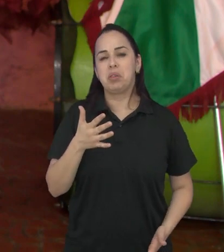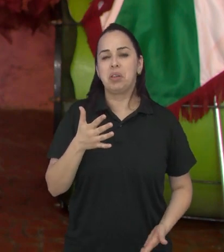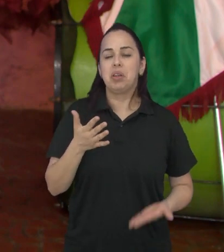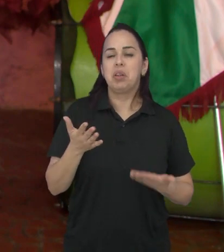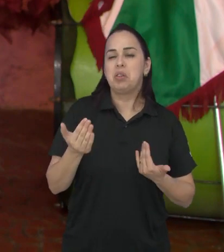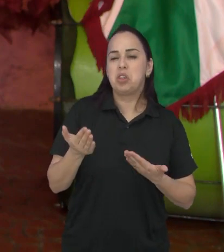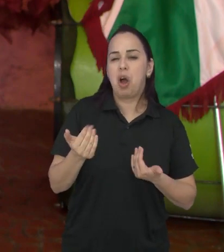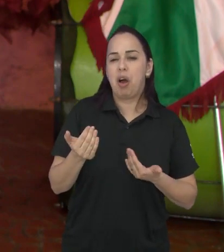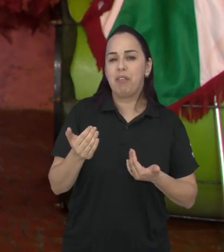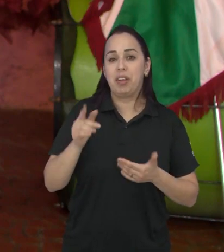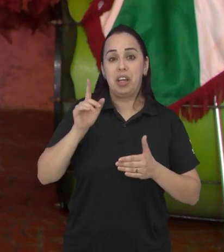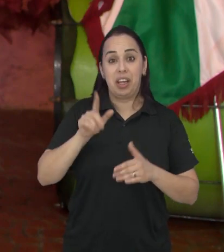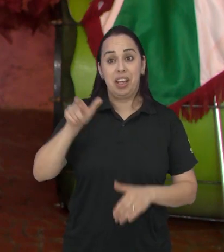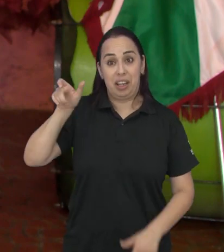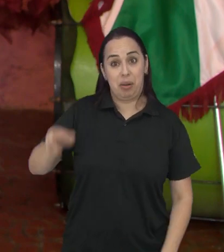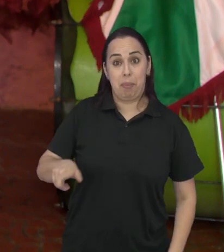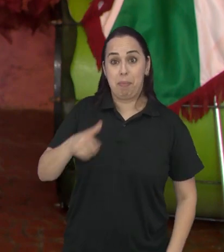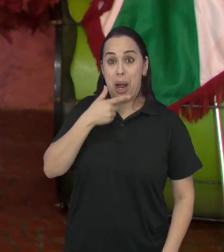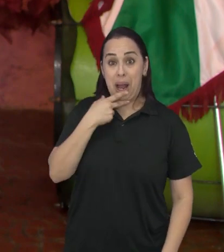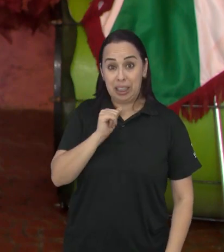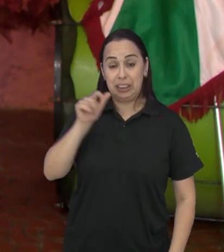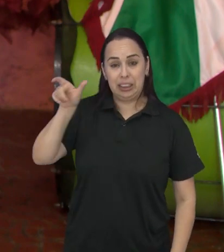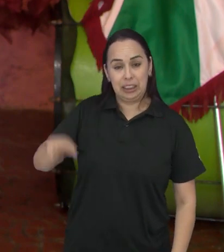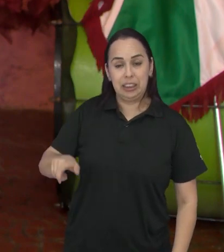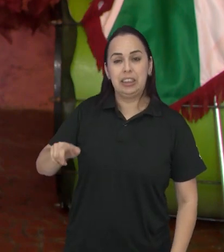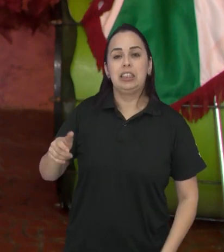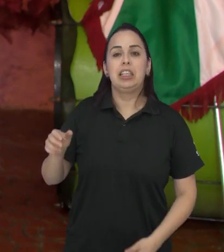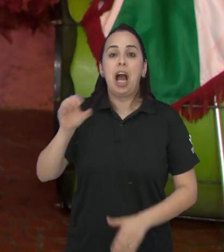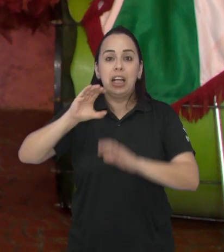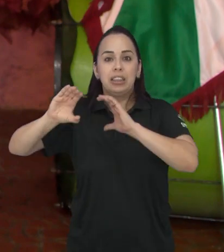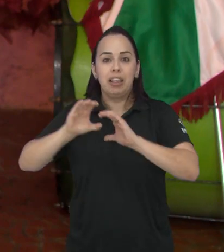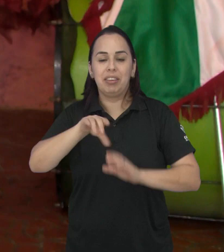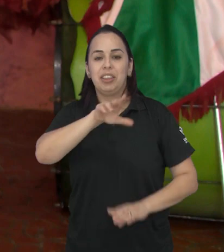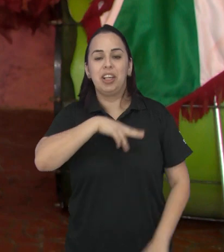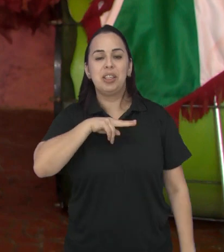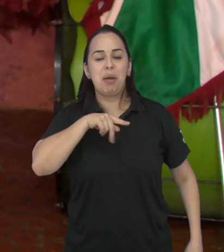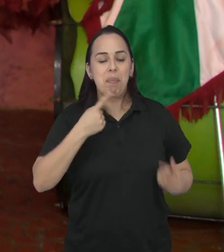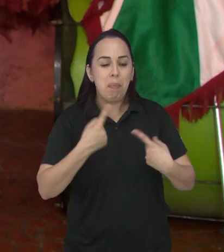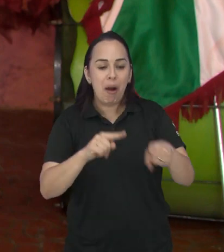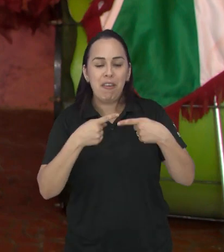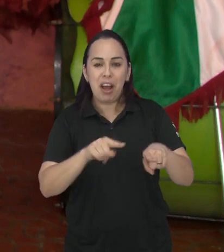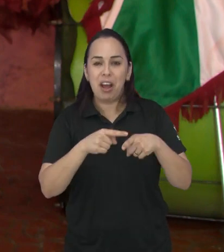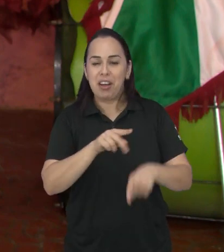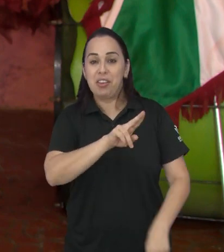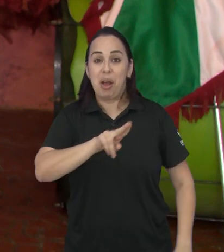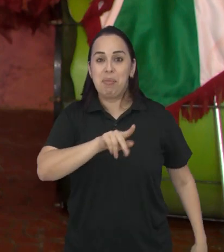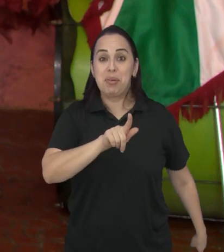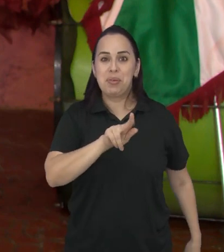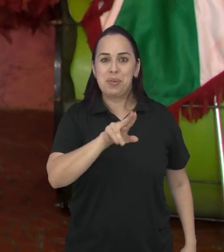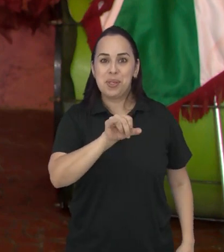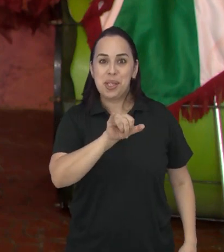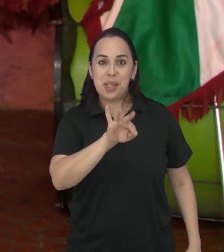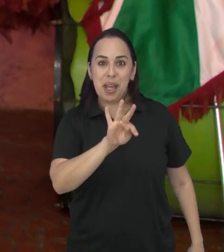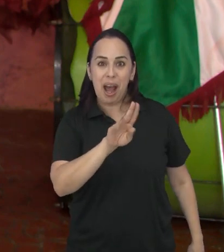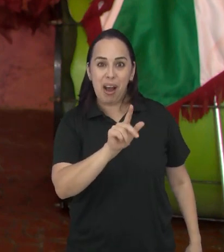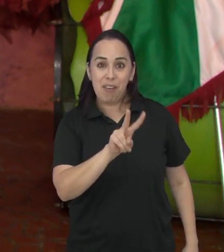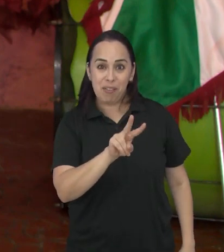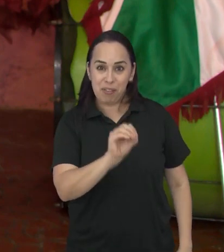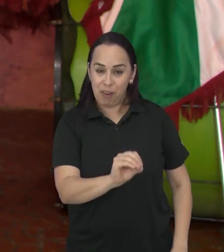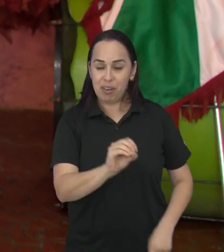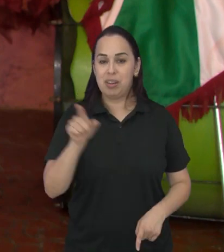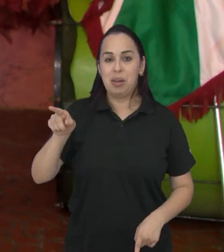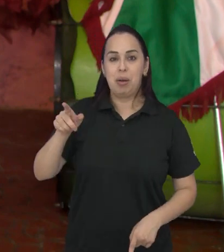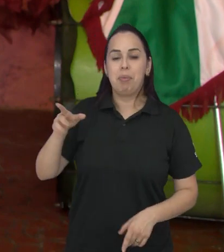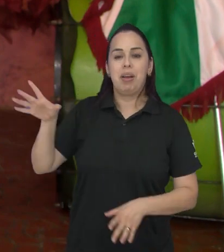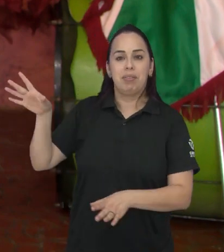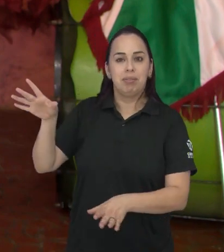ele devia ter em torno aí, o pai dele é o seu Zé Pedro, era um dos cantores da escola. E o nome dele é Gustavo, a gente chamava ele de Guto. Ele era criança, tinha em torno